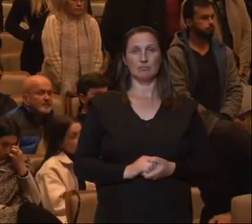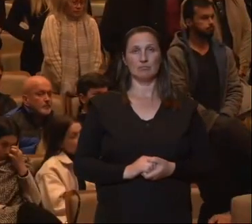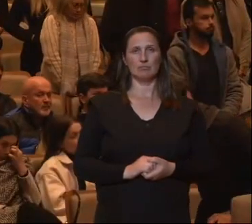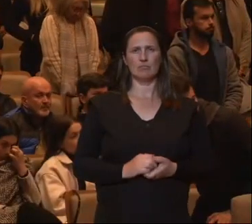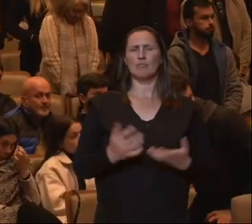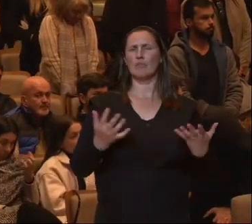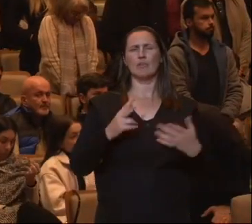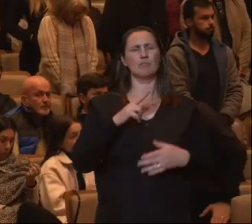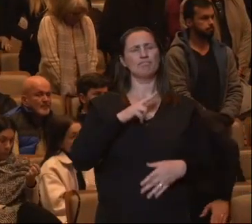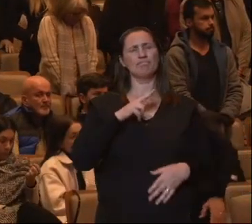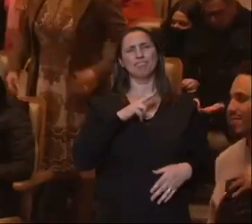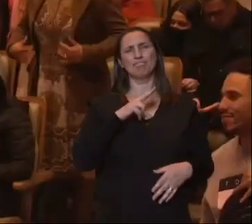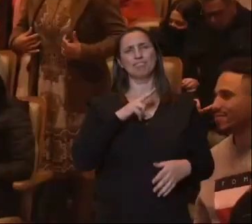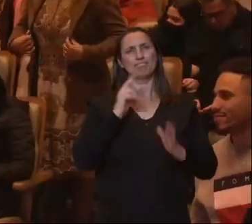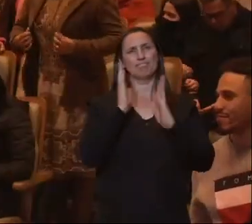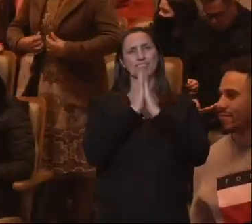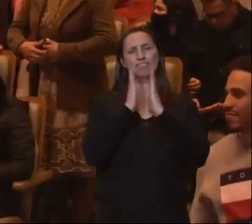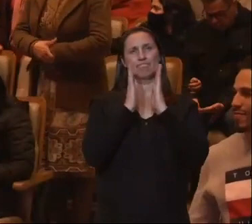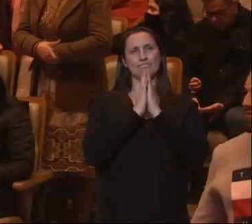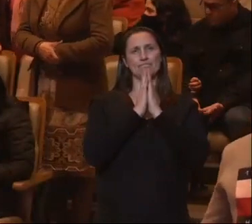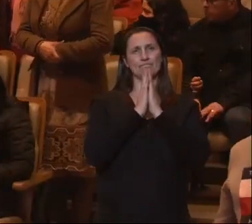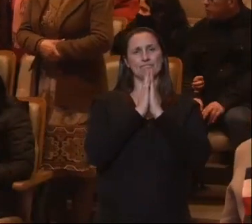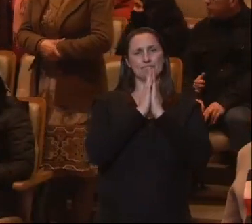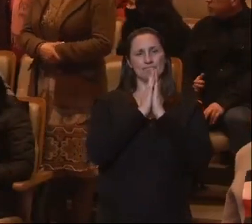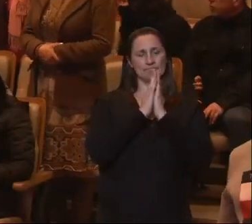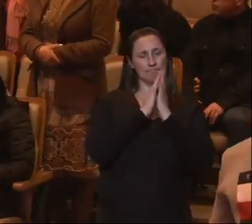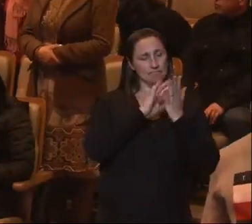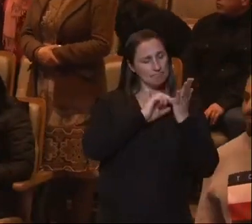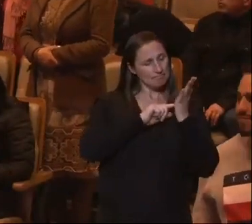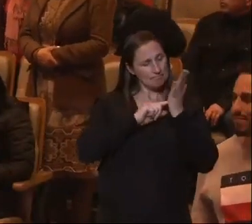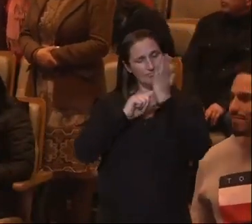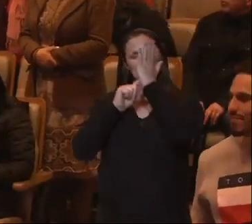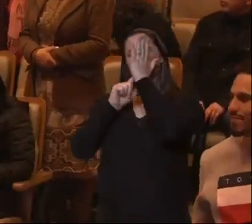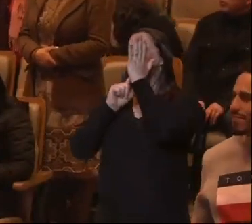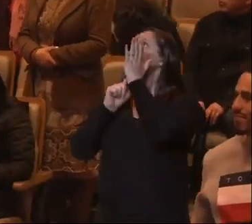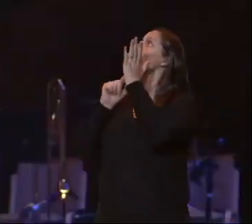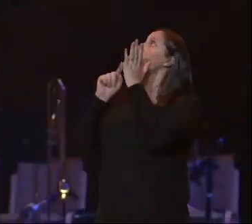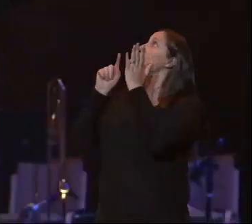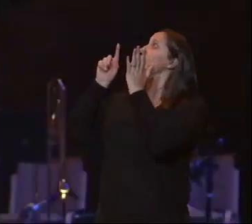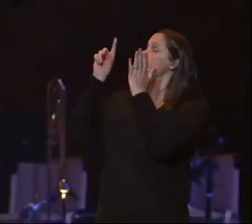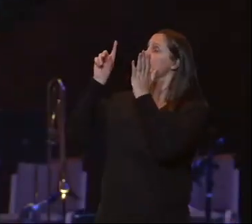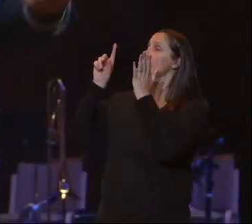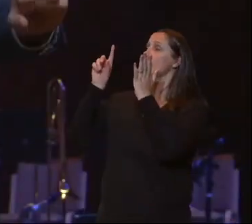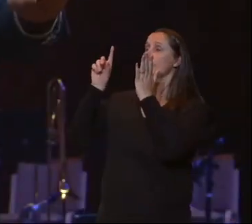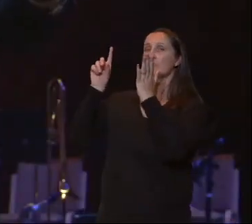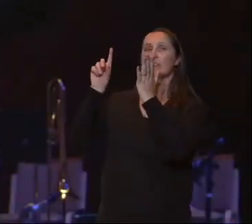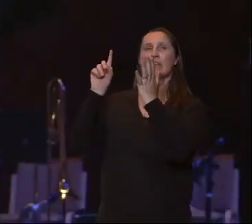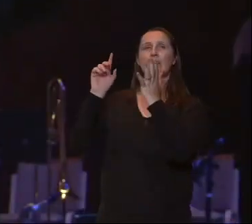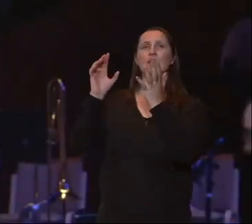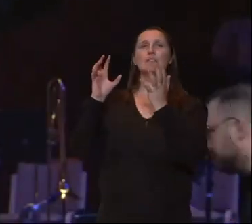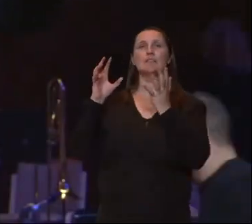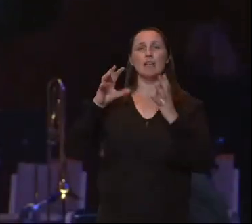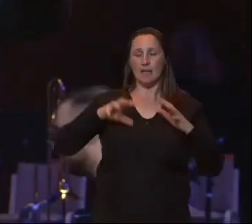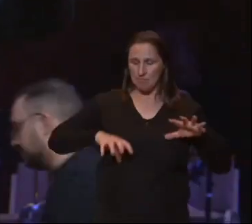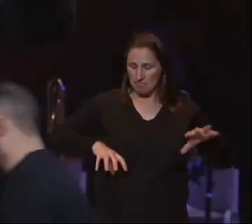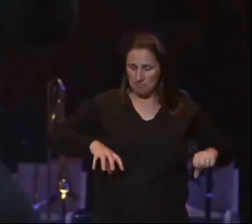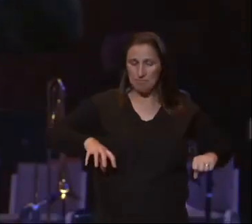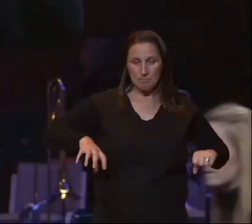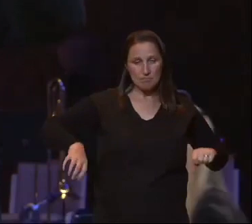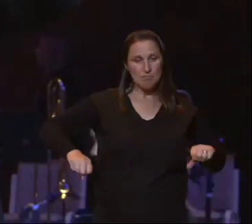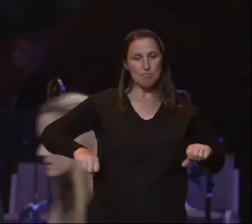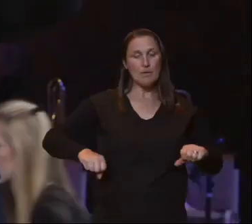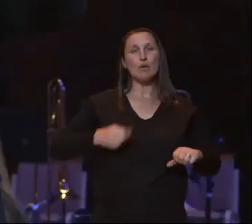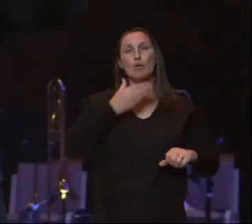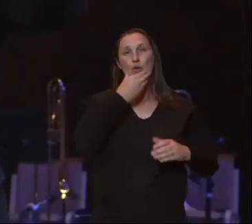Feche seus olhos, isso. Pode apresentar a tua situação diante de Deus. Se quiser pegar na mão do marido aí e levantar, falar,